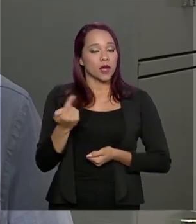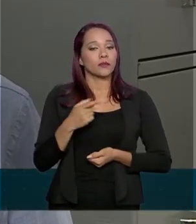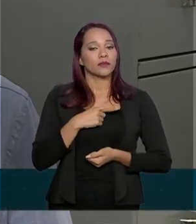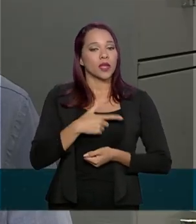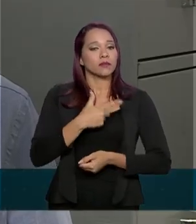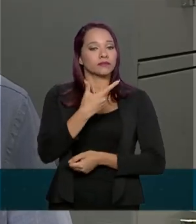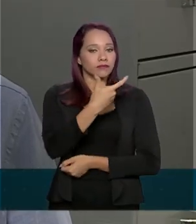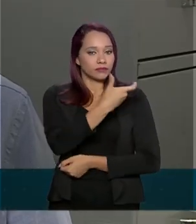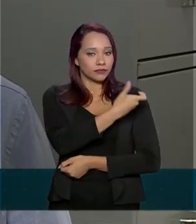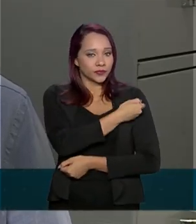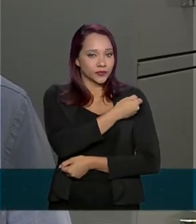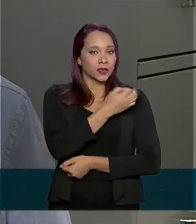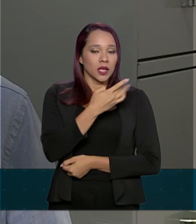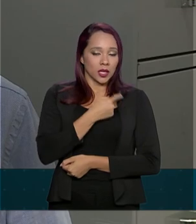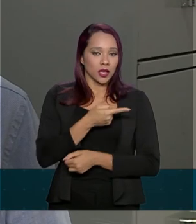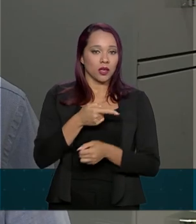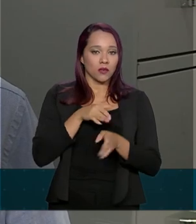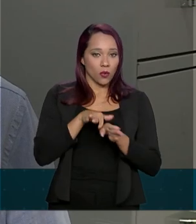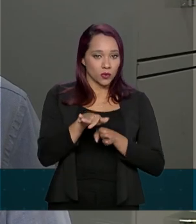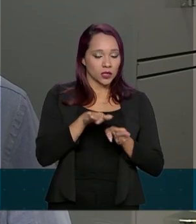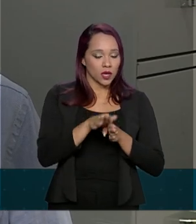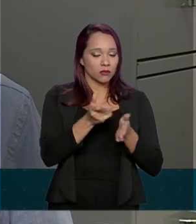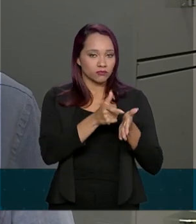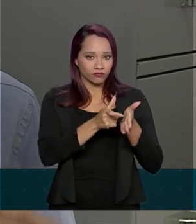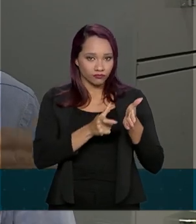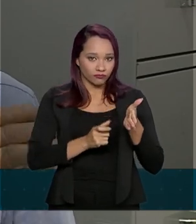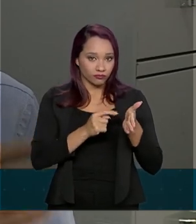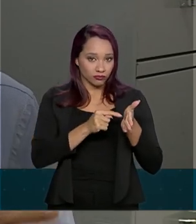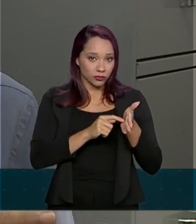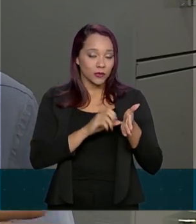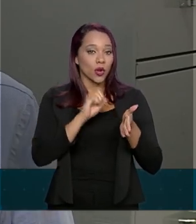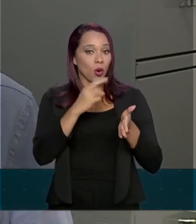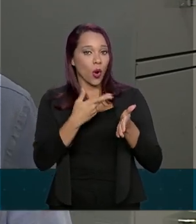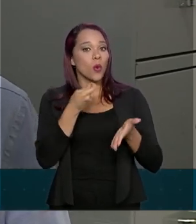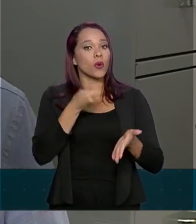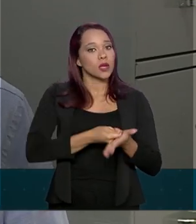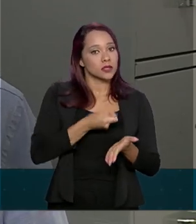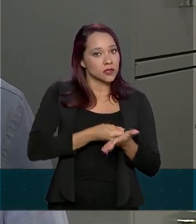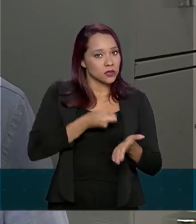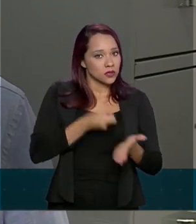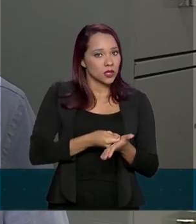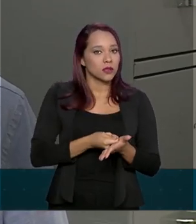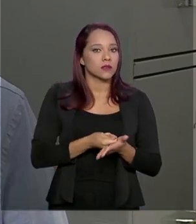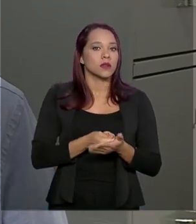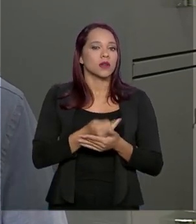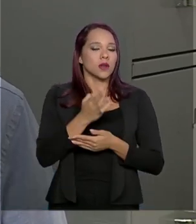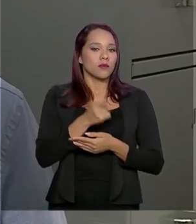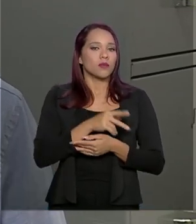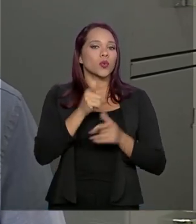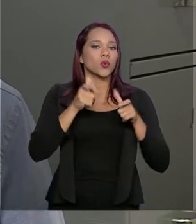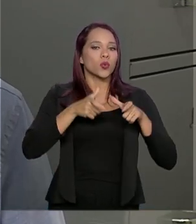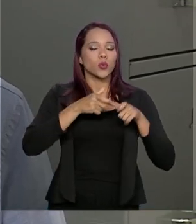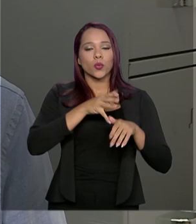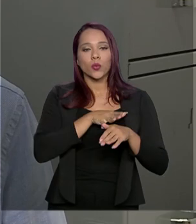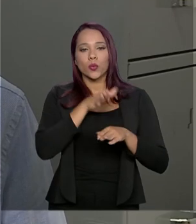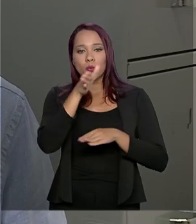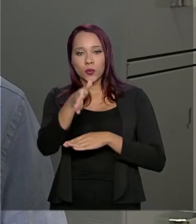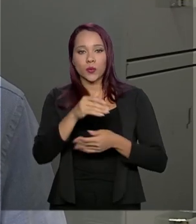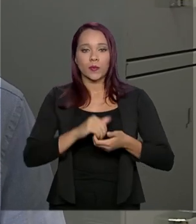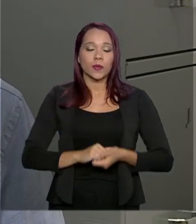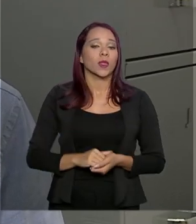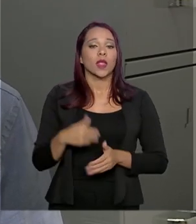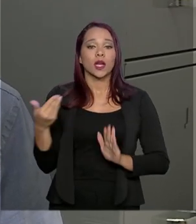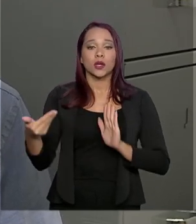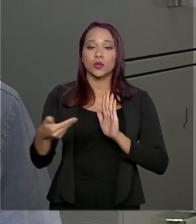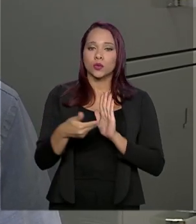vacinas que forem recomendadas ou exigidas para o seu destino e